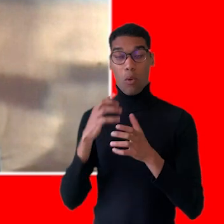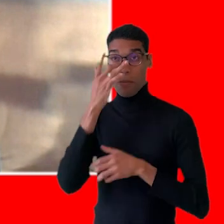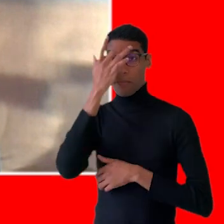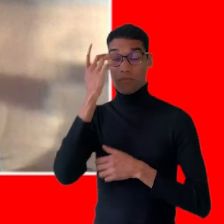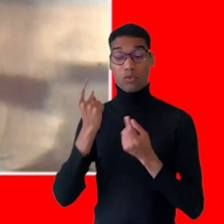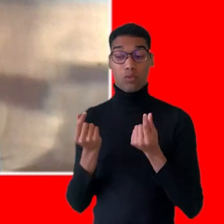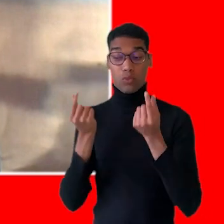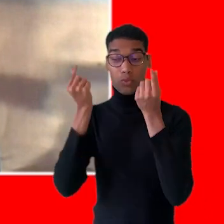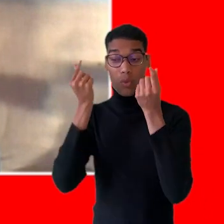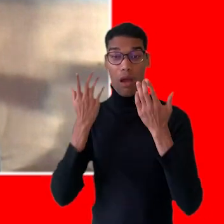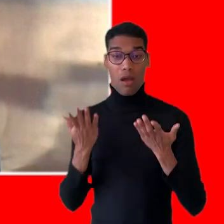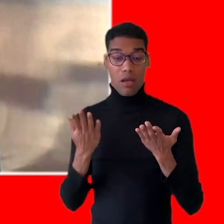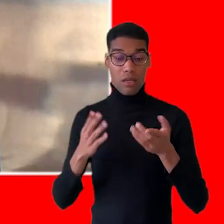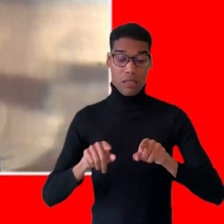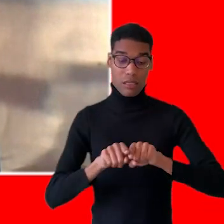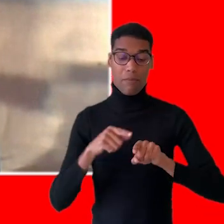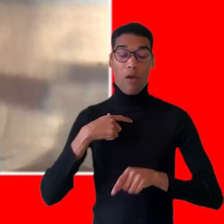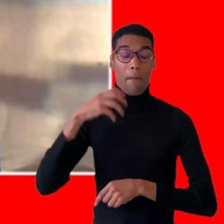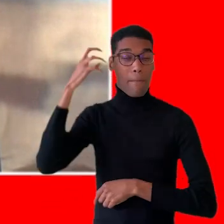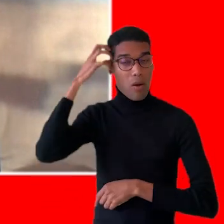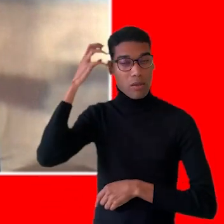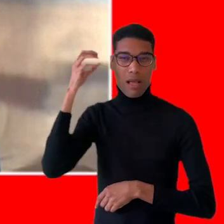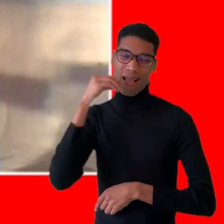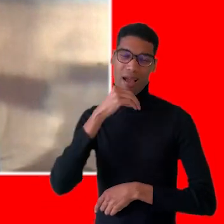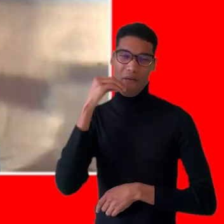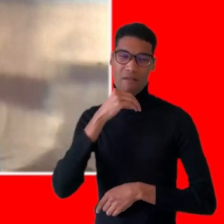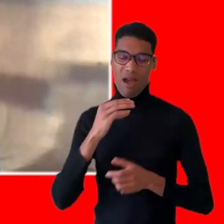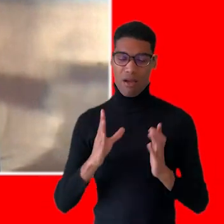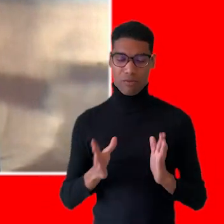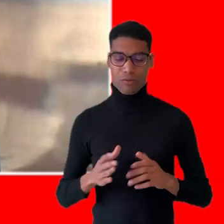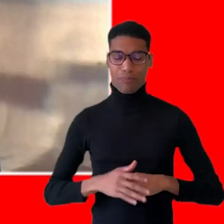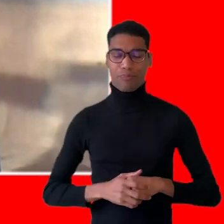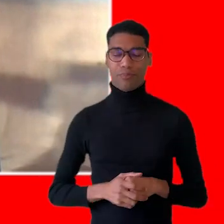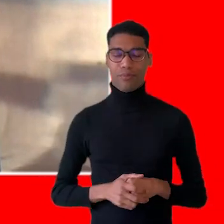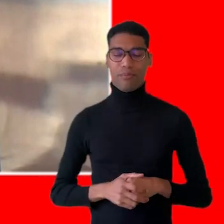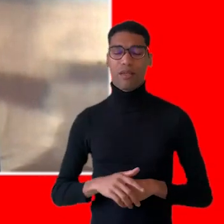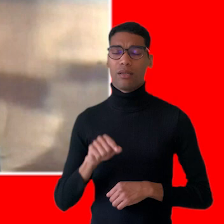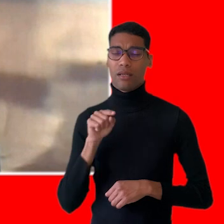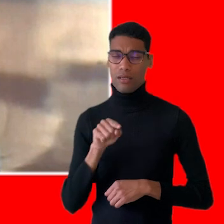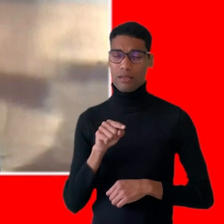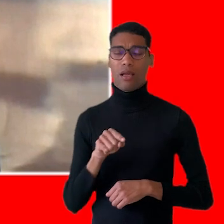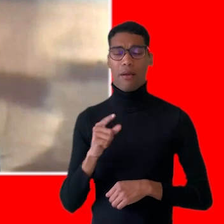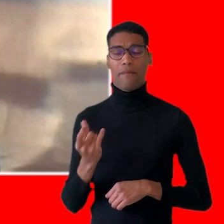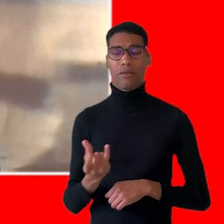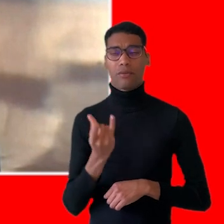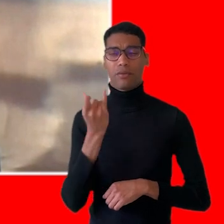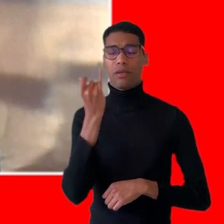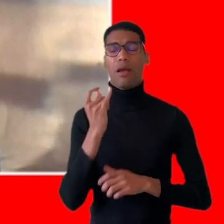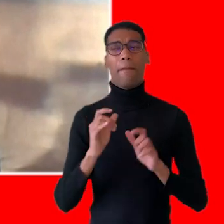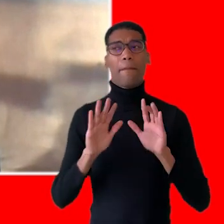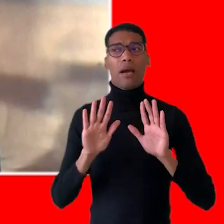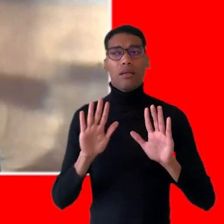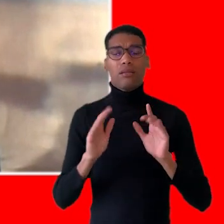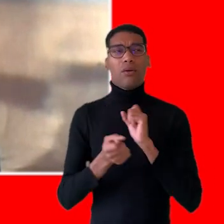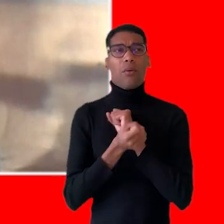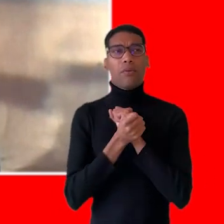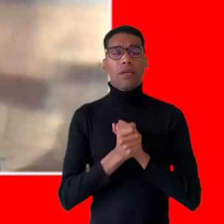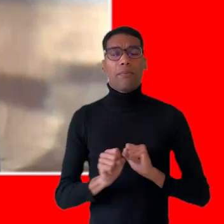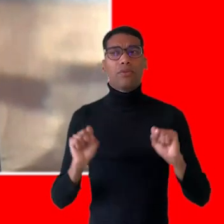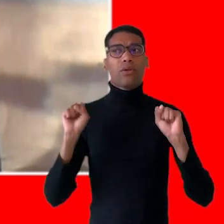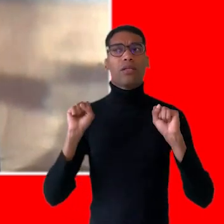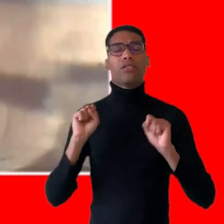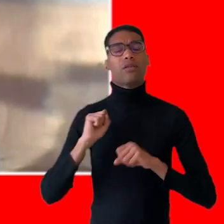foi marcada por uma monarquia decadente, né? Então, esse é um ponto muito importante. Por que que os abolicionistas são